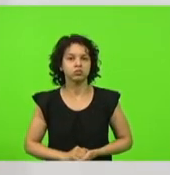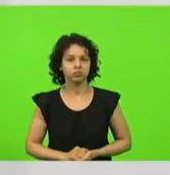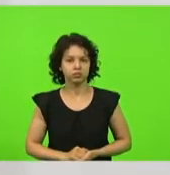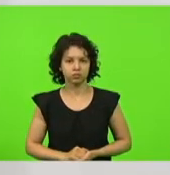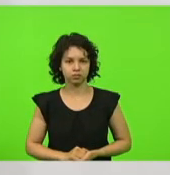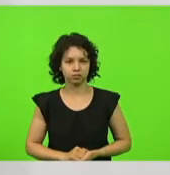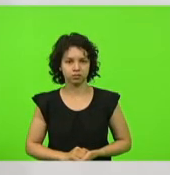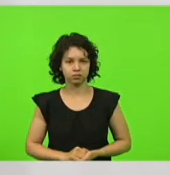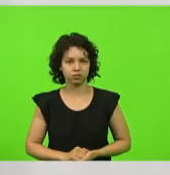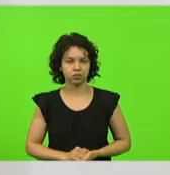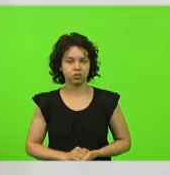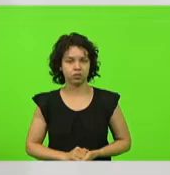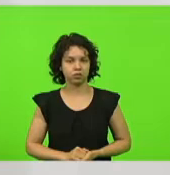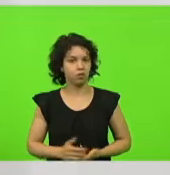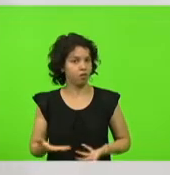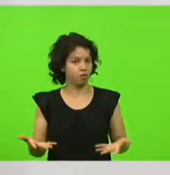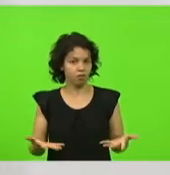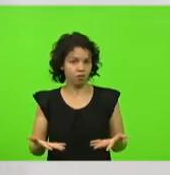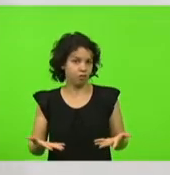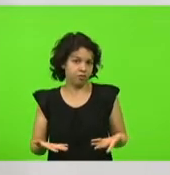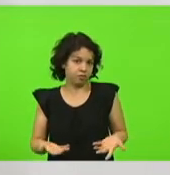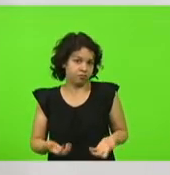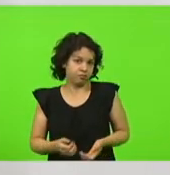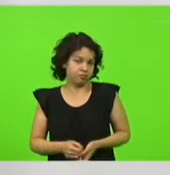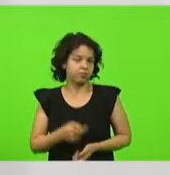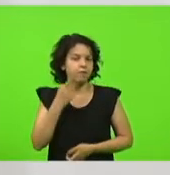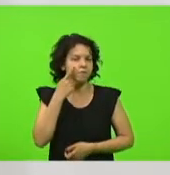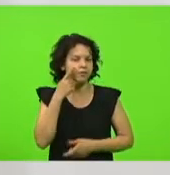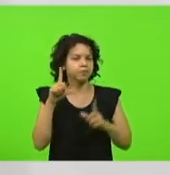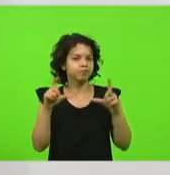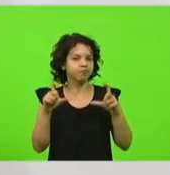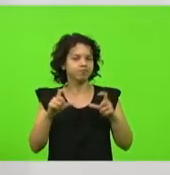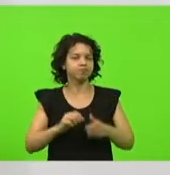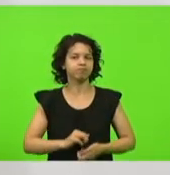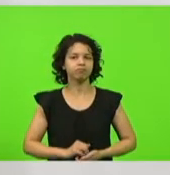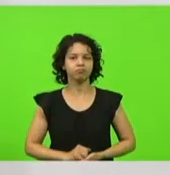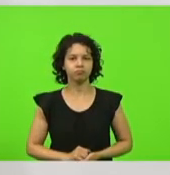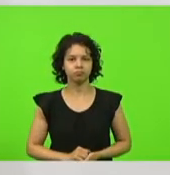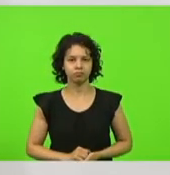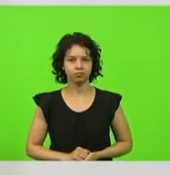Nesse exato momento. Próxima imagem, por gentileza.